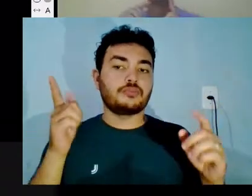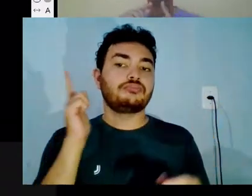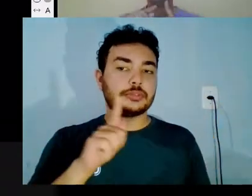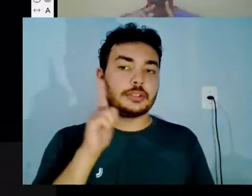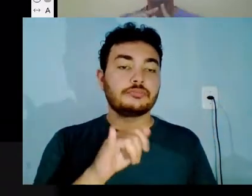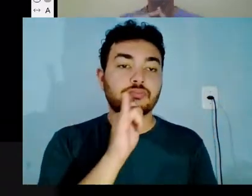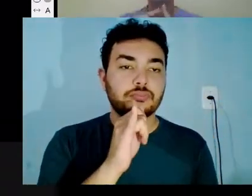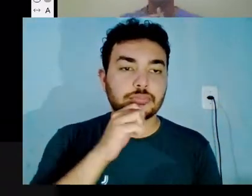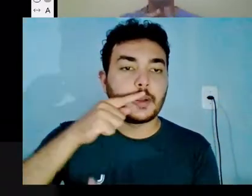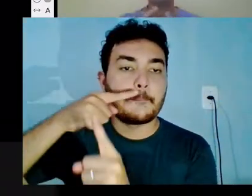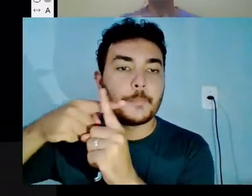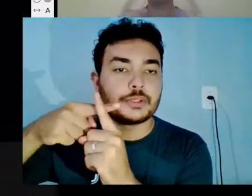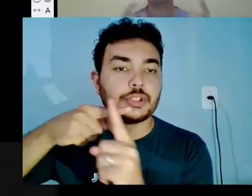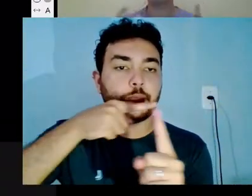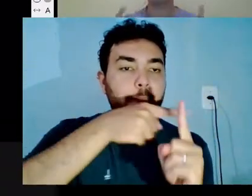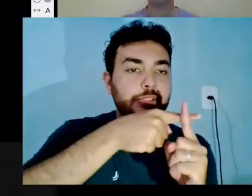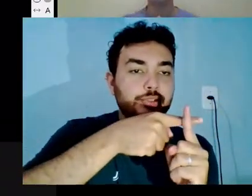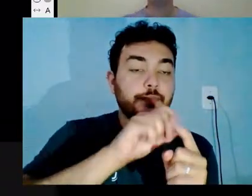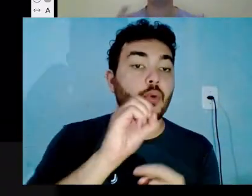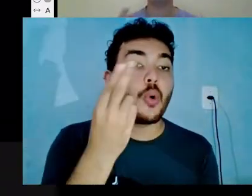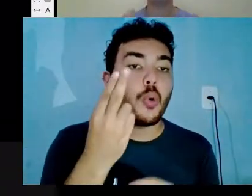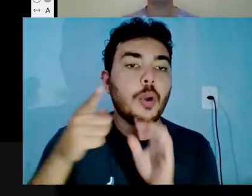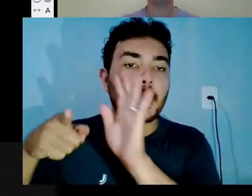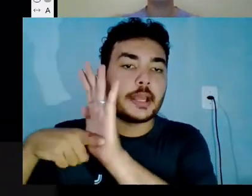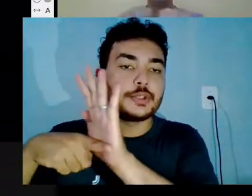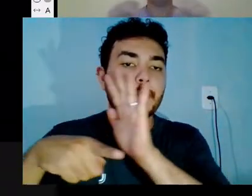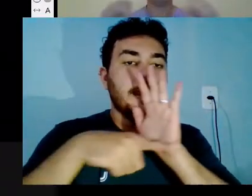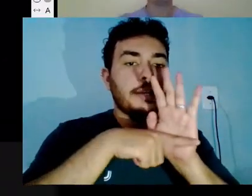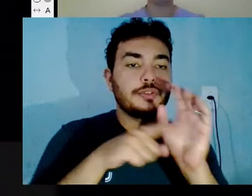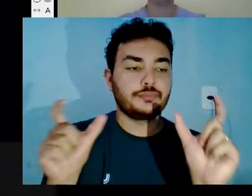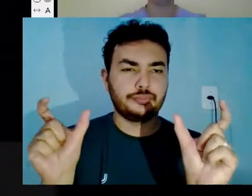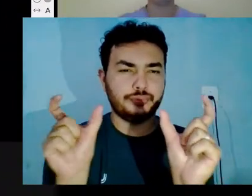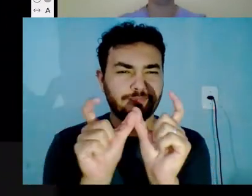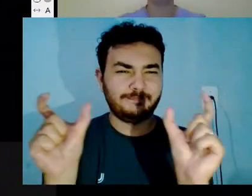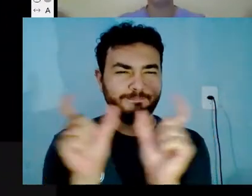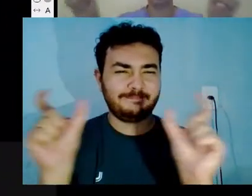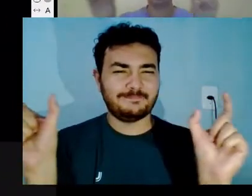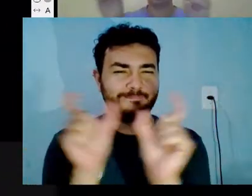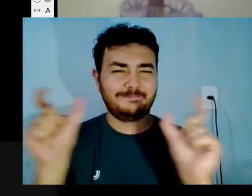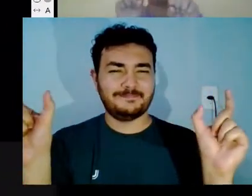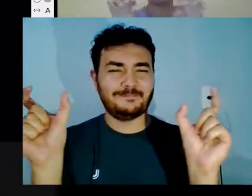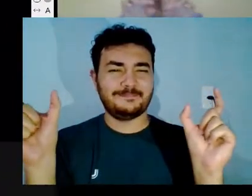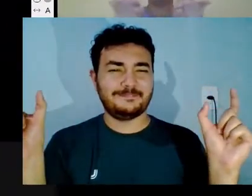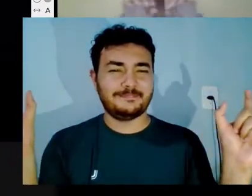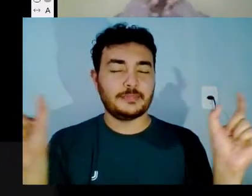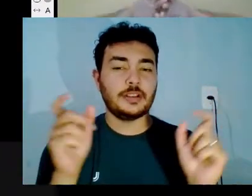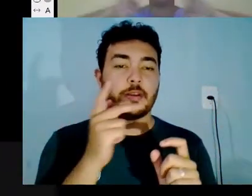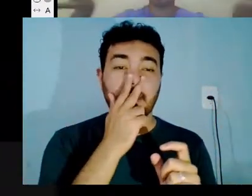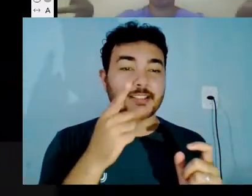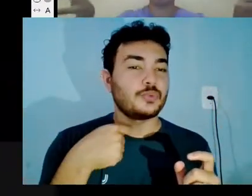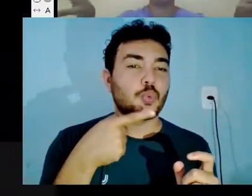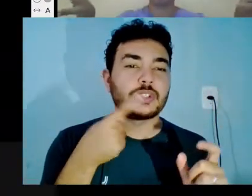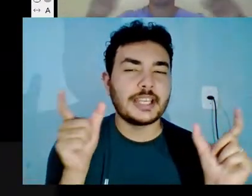polos positivos ou os dois polos negativos, o que vai acontecer? Vai haver uma repulsão. Se a gente tenta aproximar, a gente percebe que tem